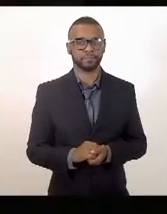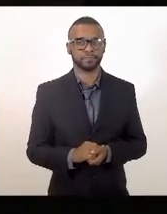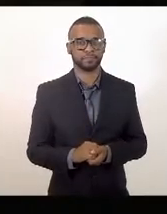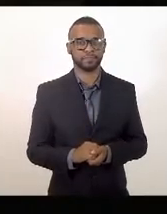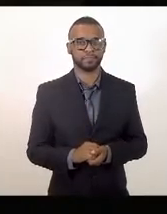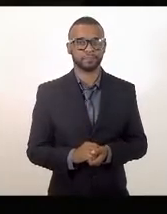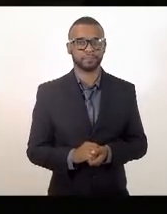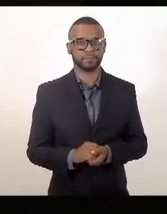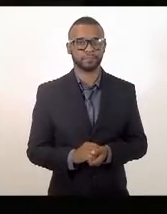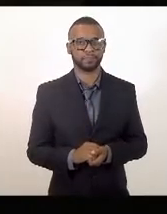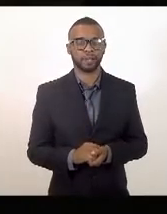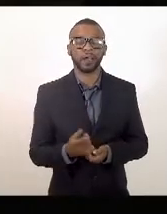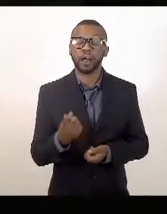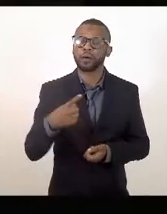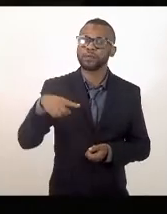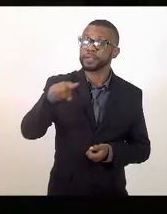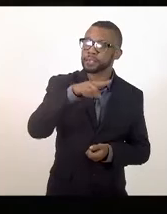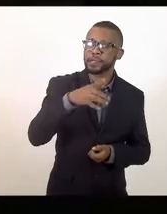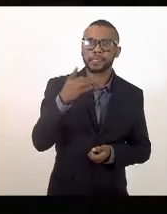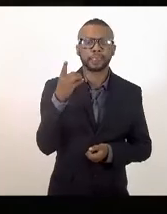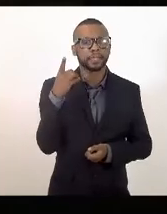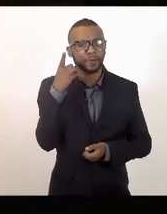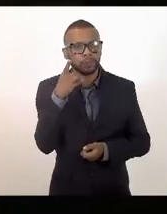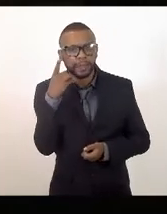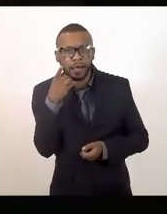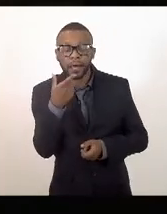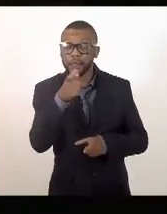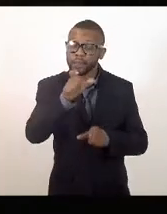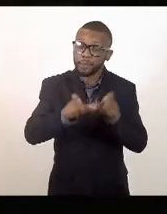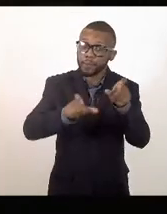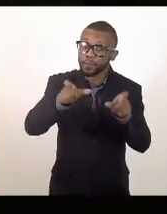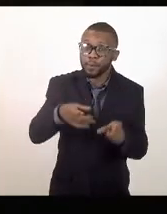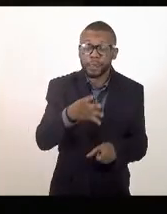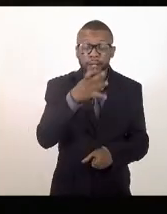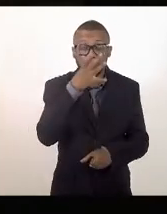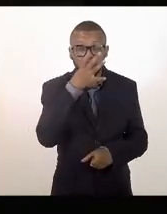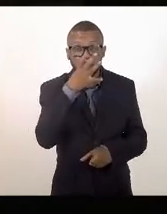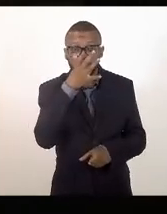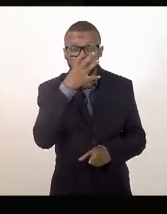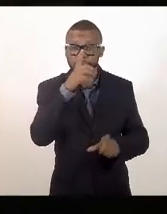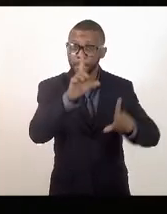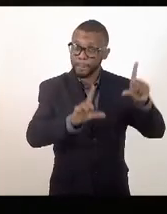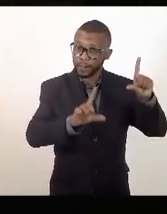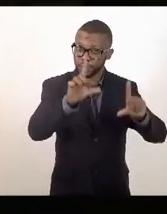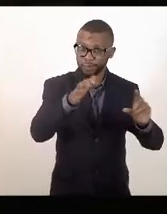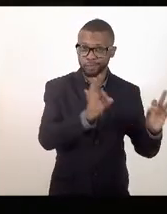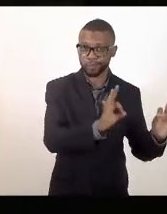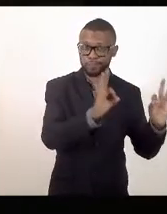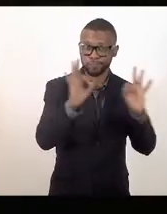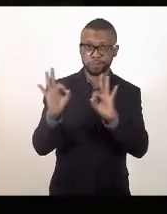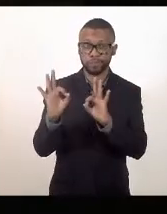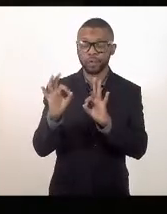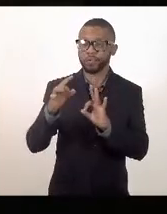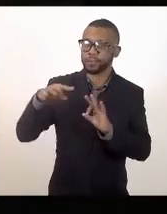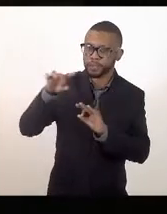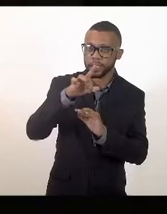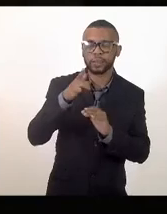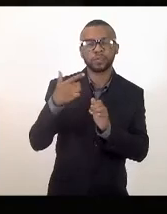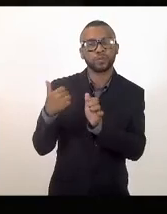aqueles que nos assistem pela televisão e aqueles que nos acompanham pelas redes